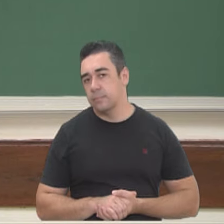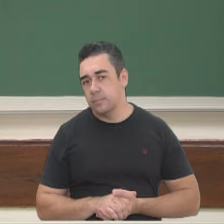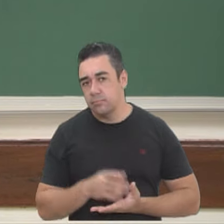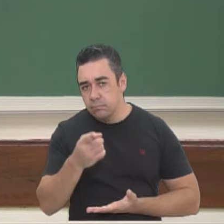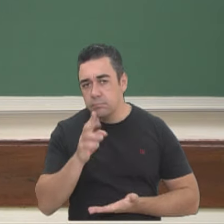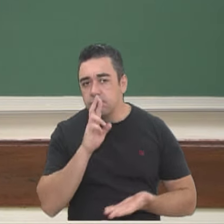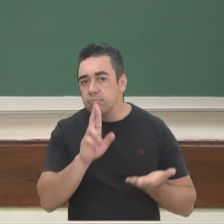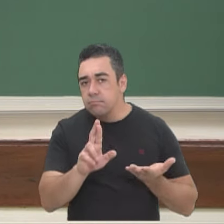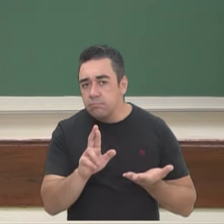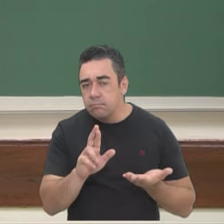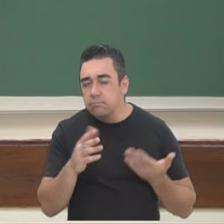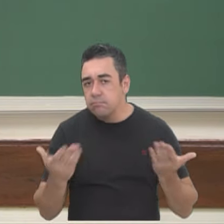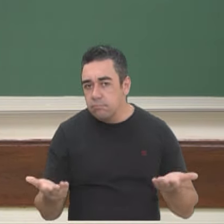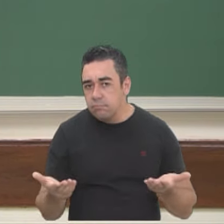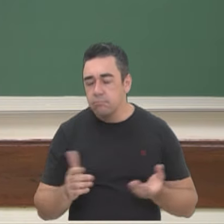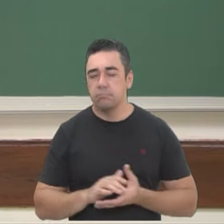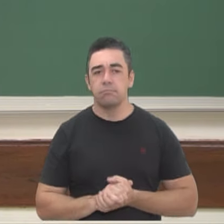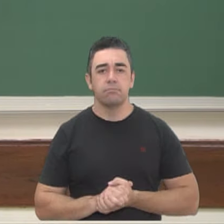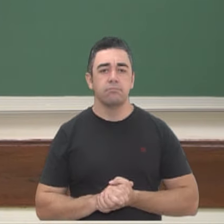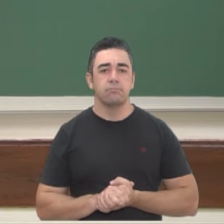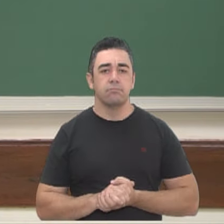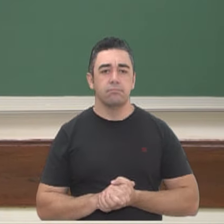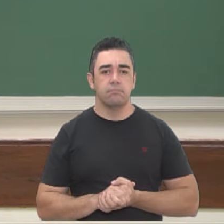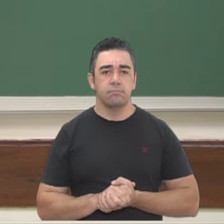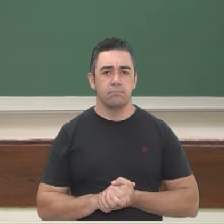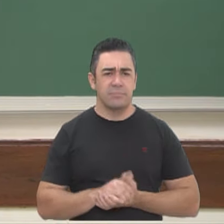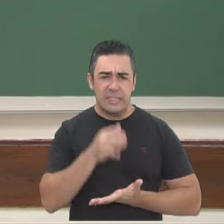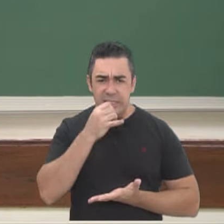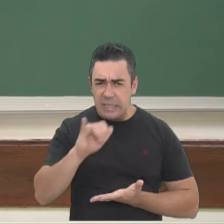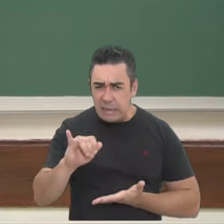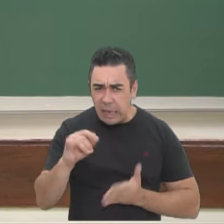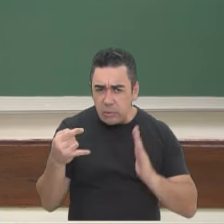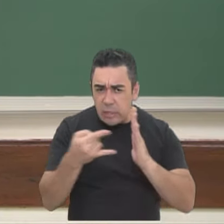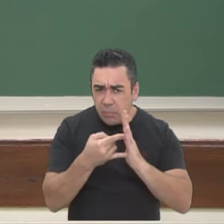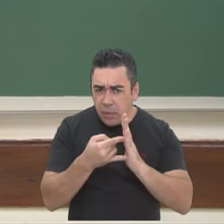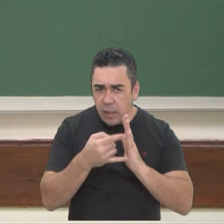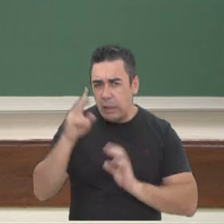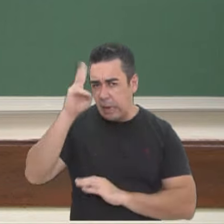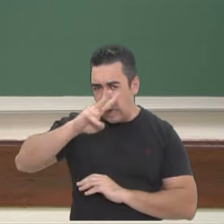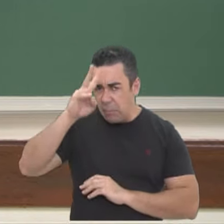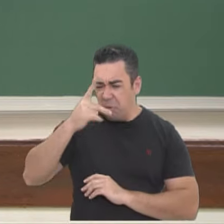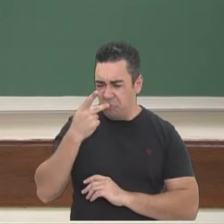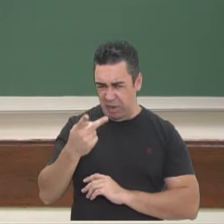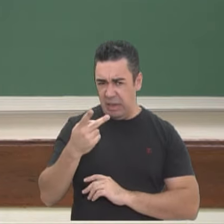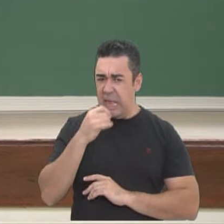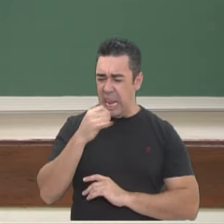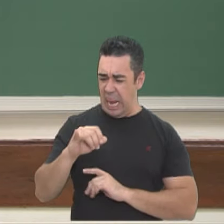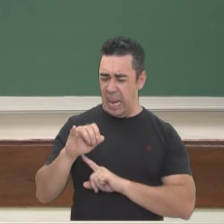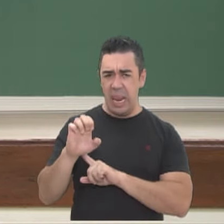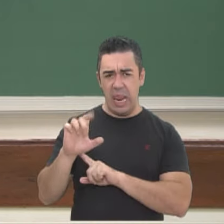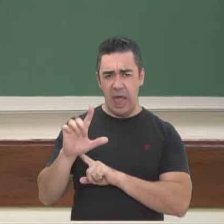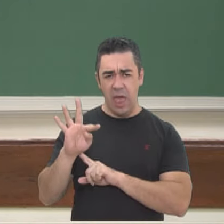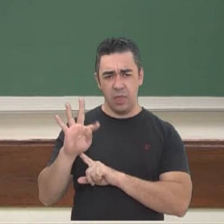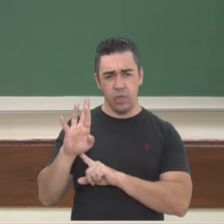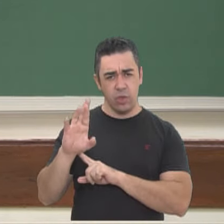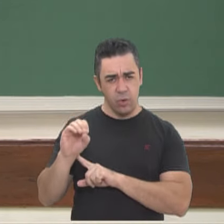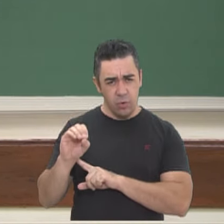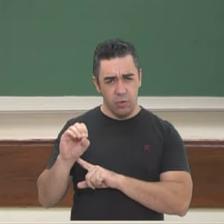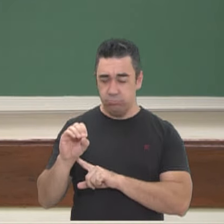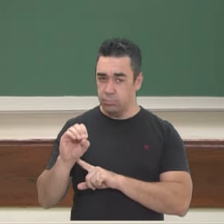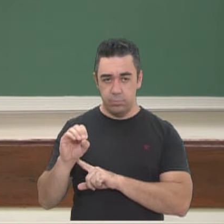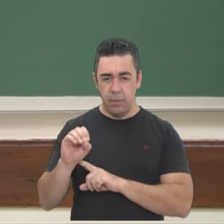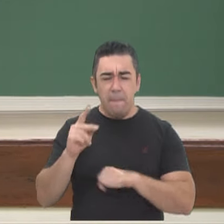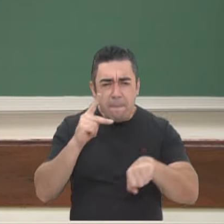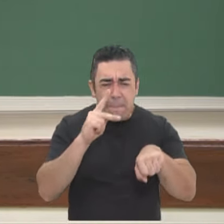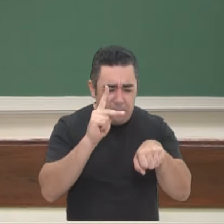me respondeu um eletroímã vocês lembro de ter falado isso não né